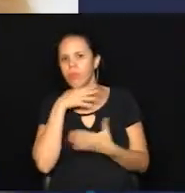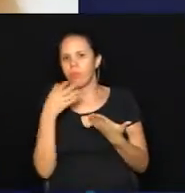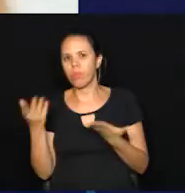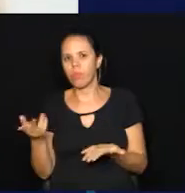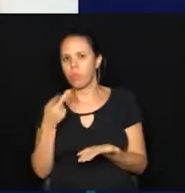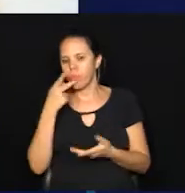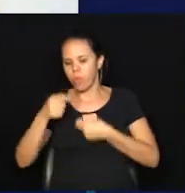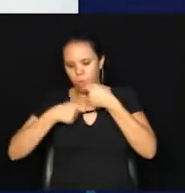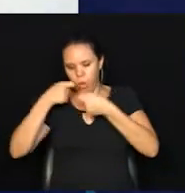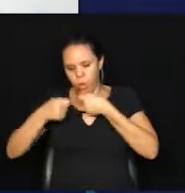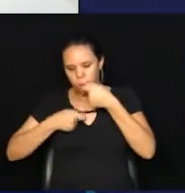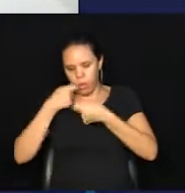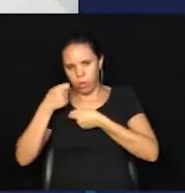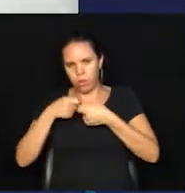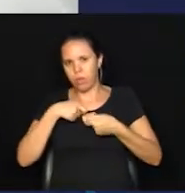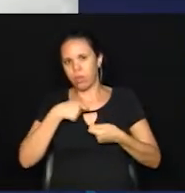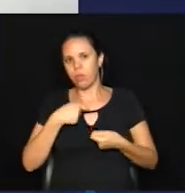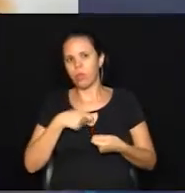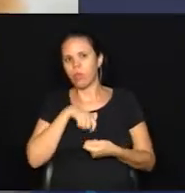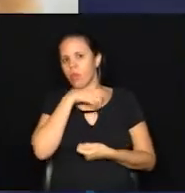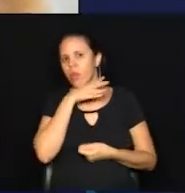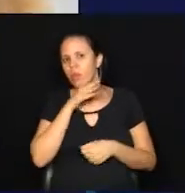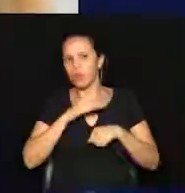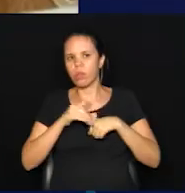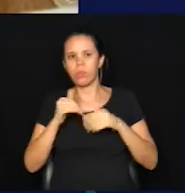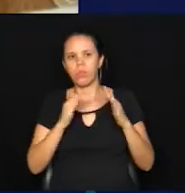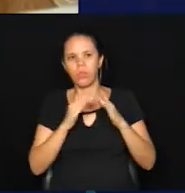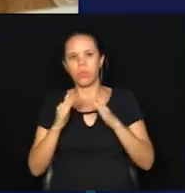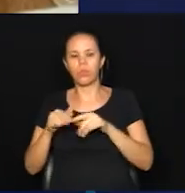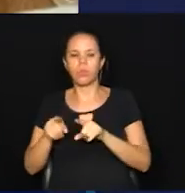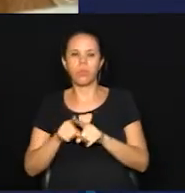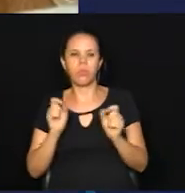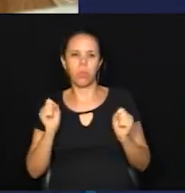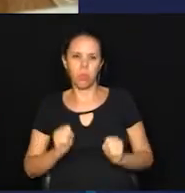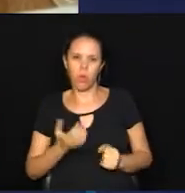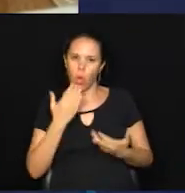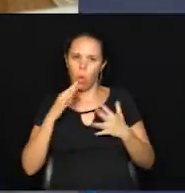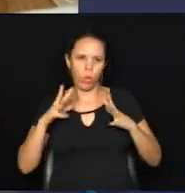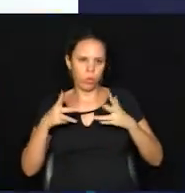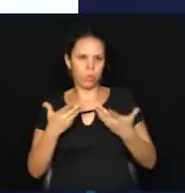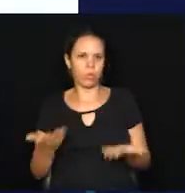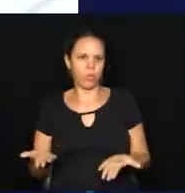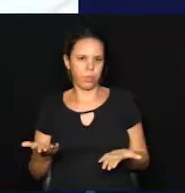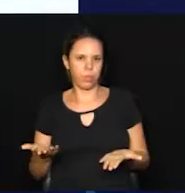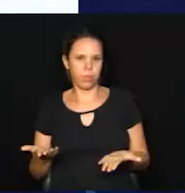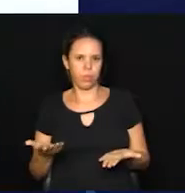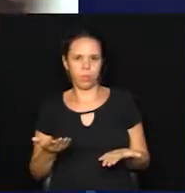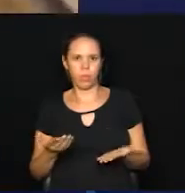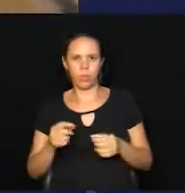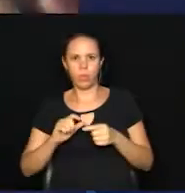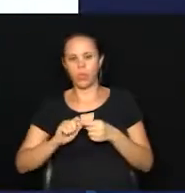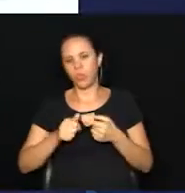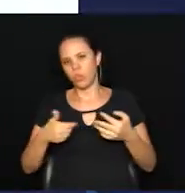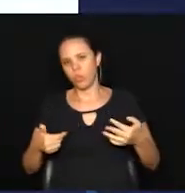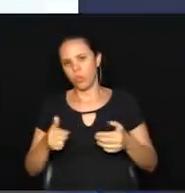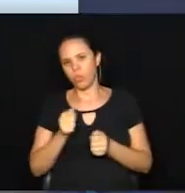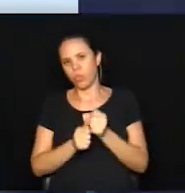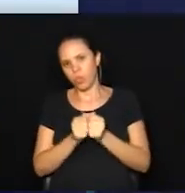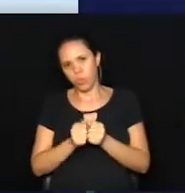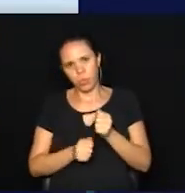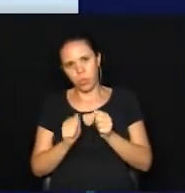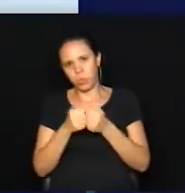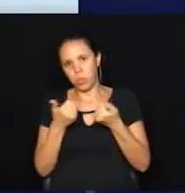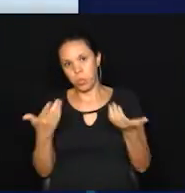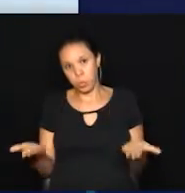sobre a alimentação de animais de estimação. Será que eles podem comer de tudo, além da ração, arroz,